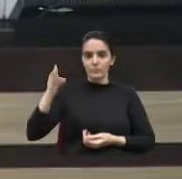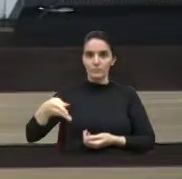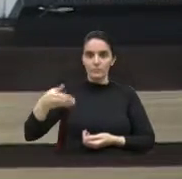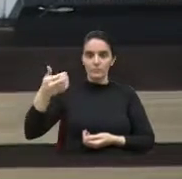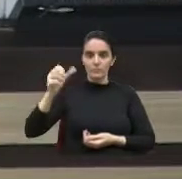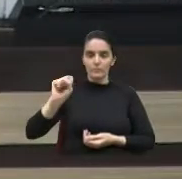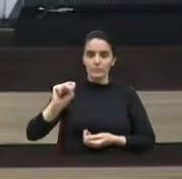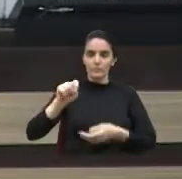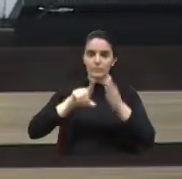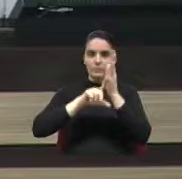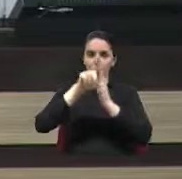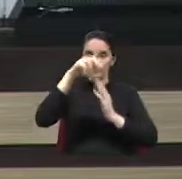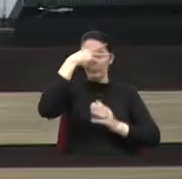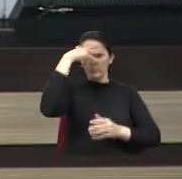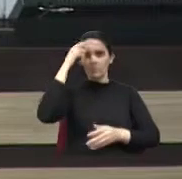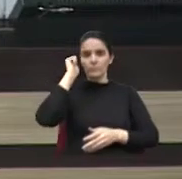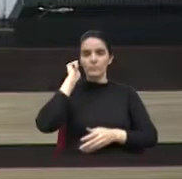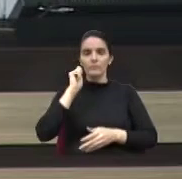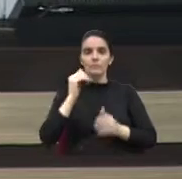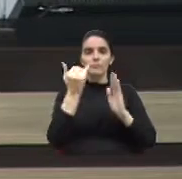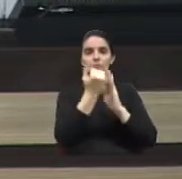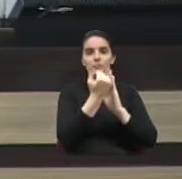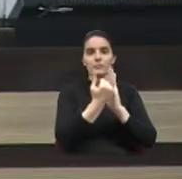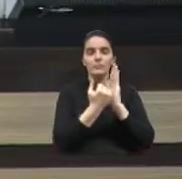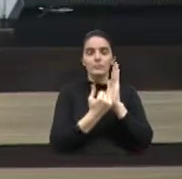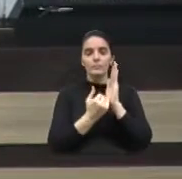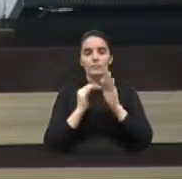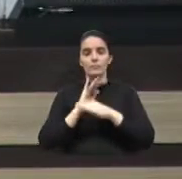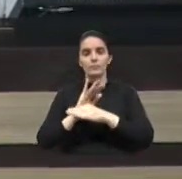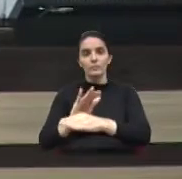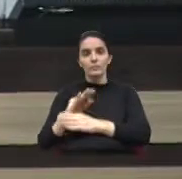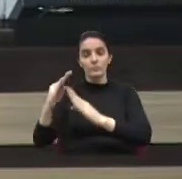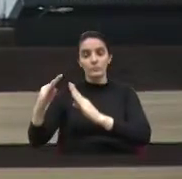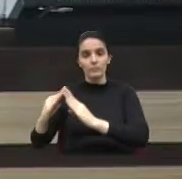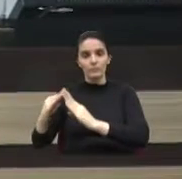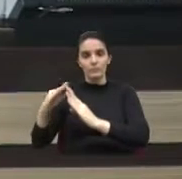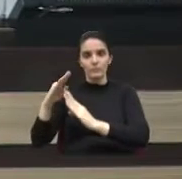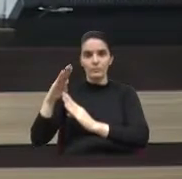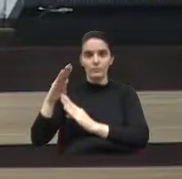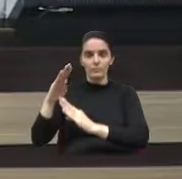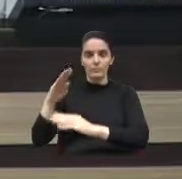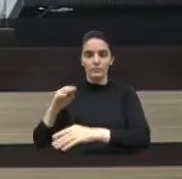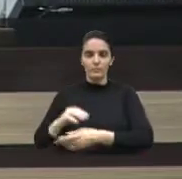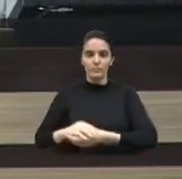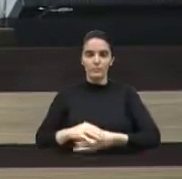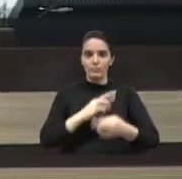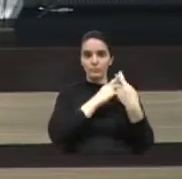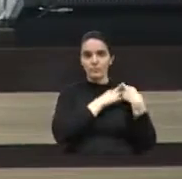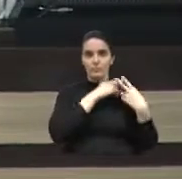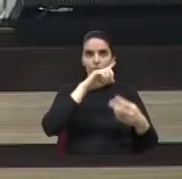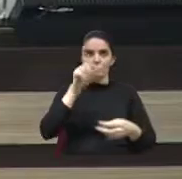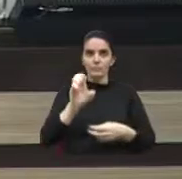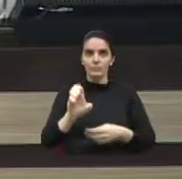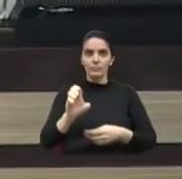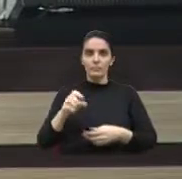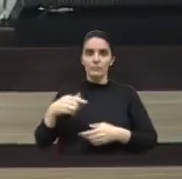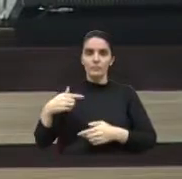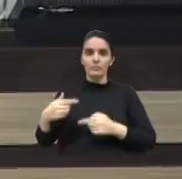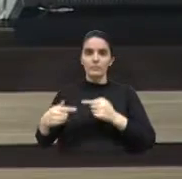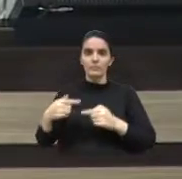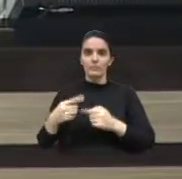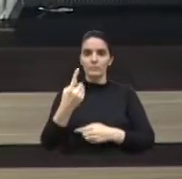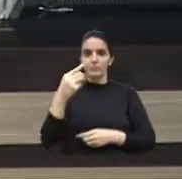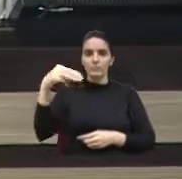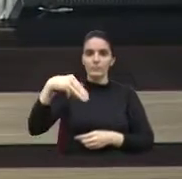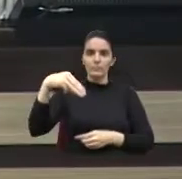418/2018. Requer informações sobre o Programa de Atendimento Domiciliar, PAD. Vereador José Roberto Bernardo. A sessão está suspensa por 1